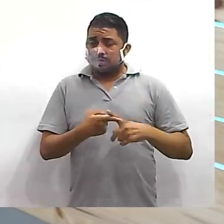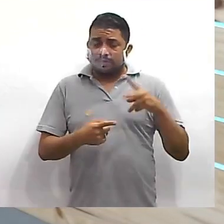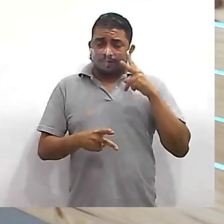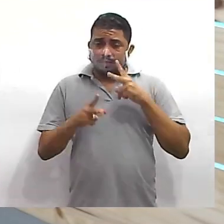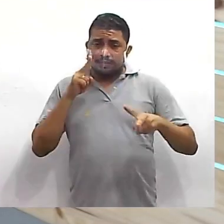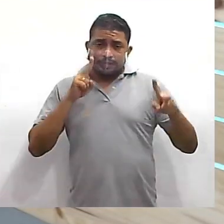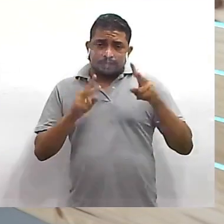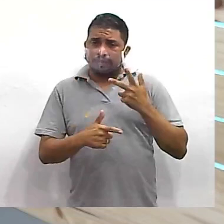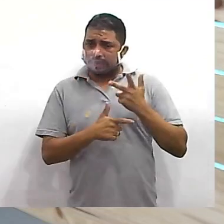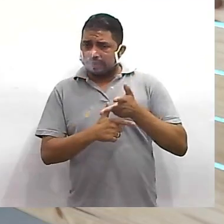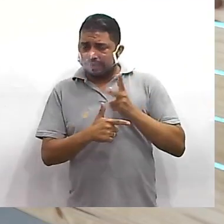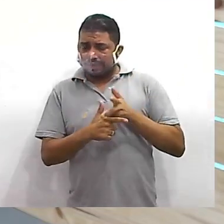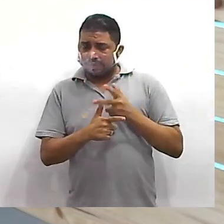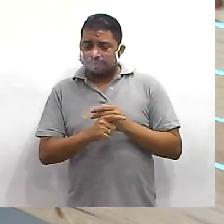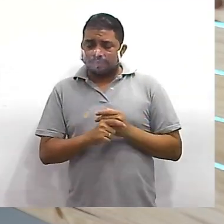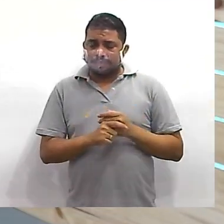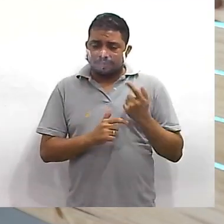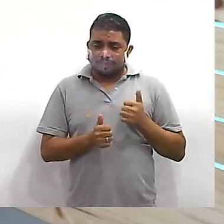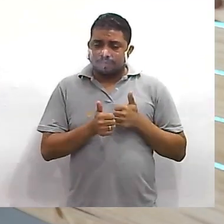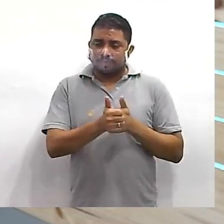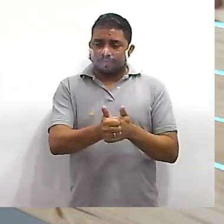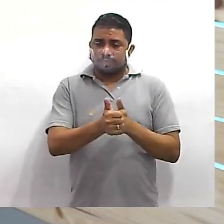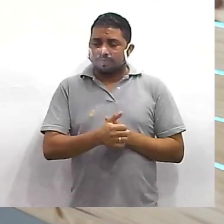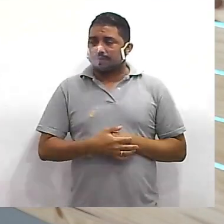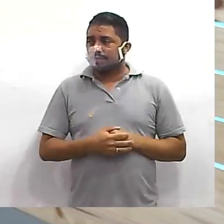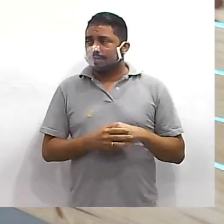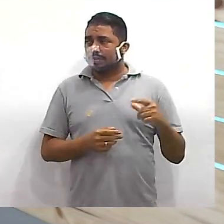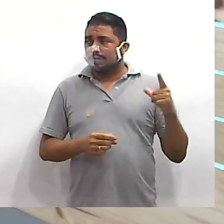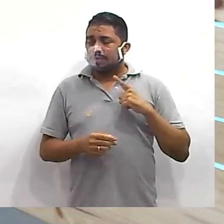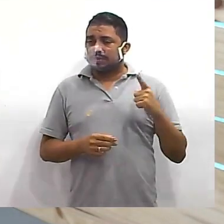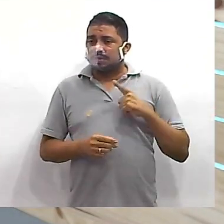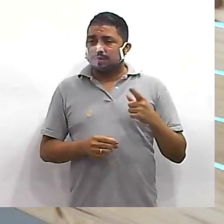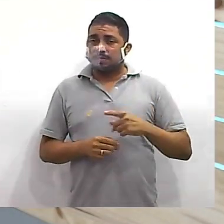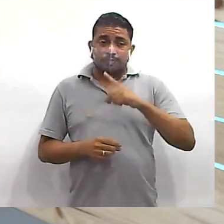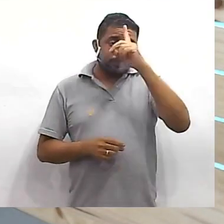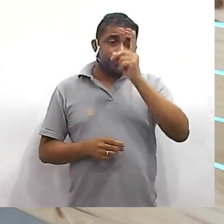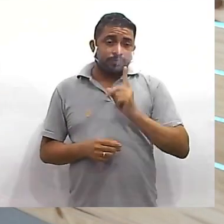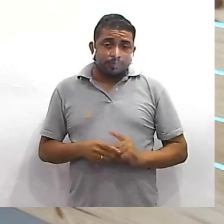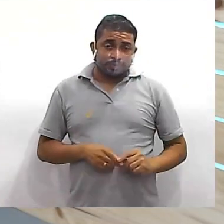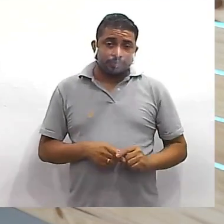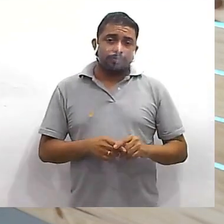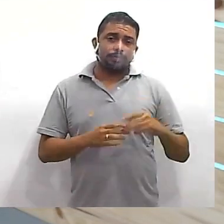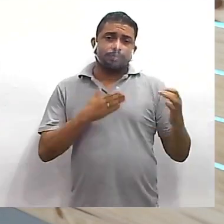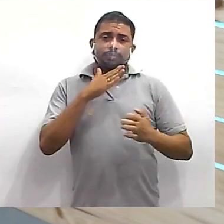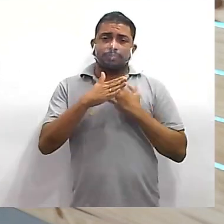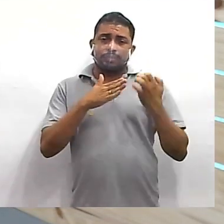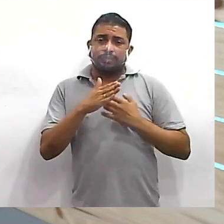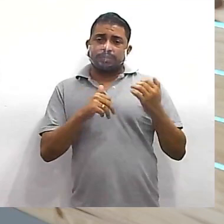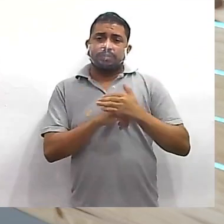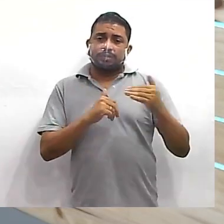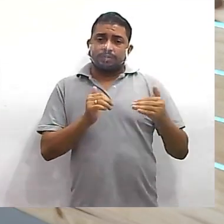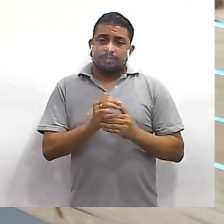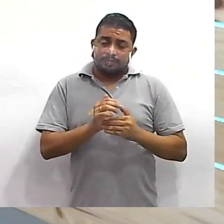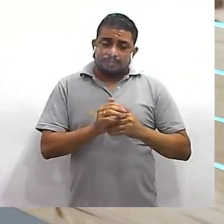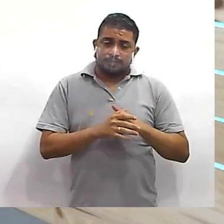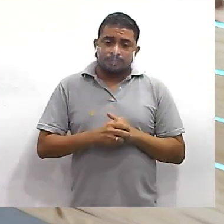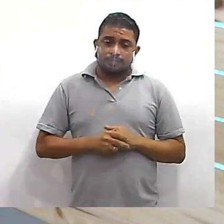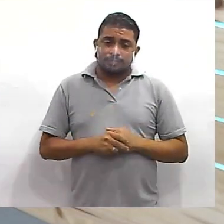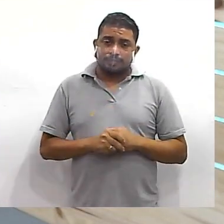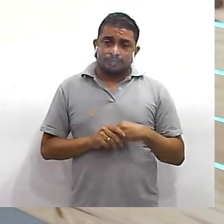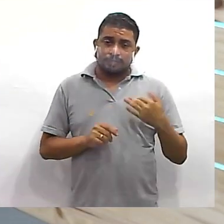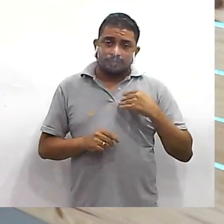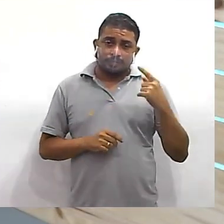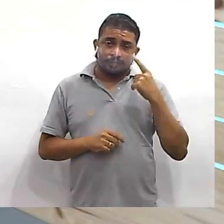essas lives aí, né, que a gente acompanha no Instagram, de perfis de empresários e tudo, eu assisti